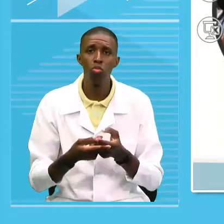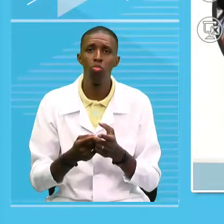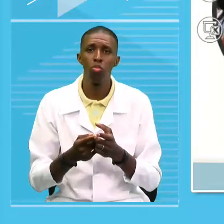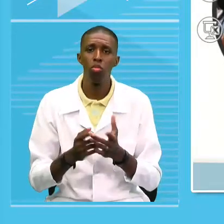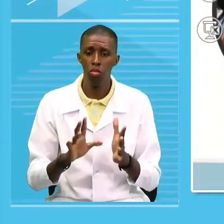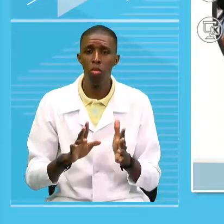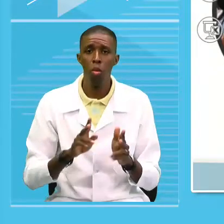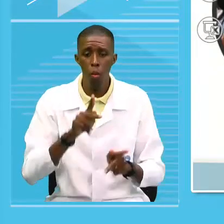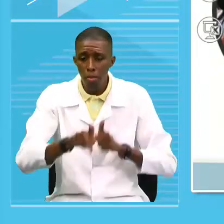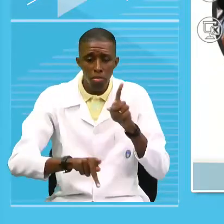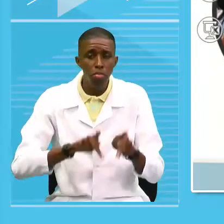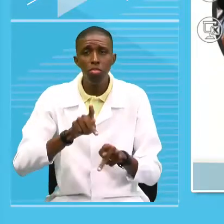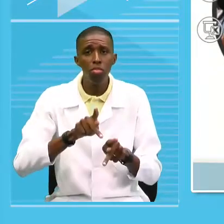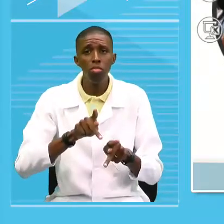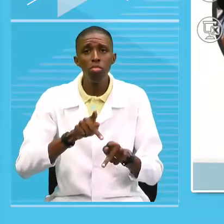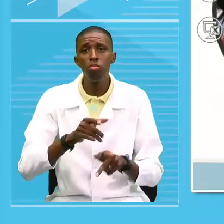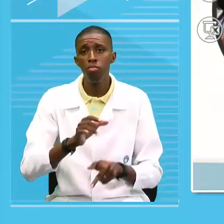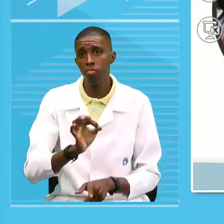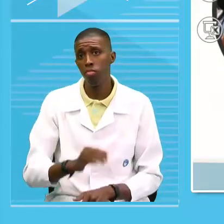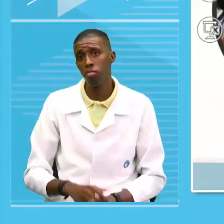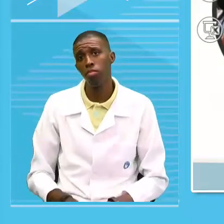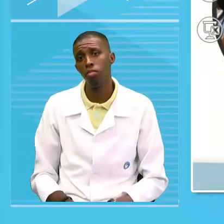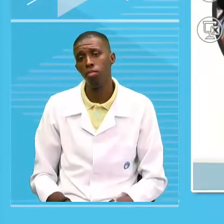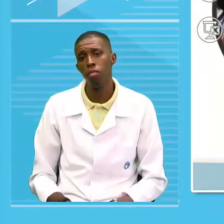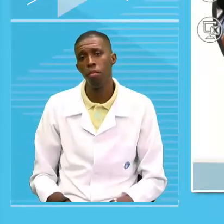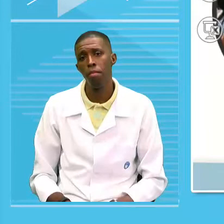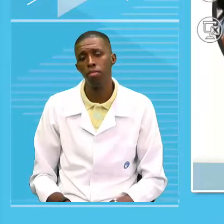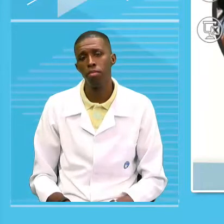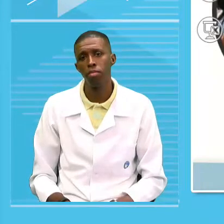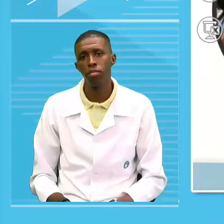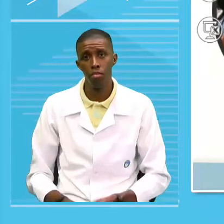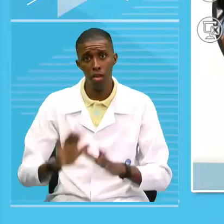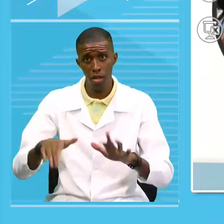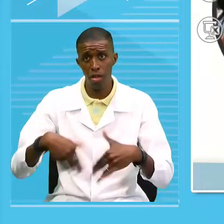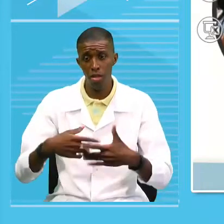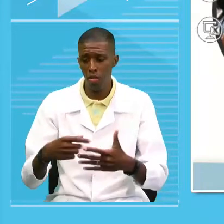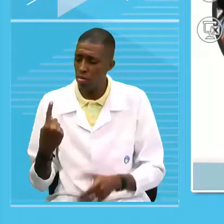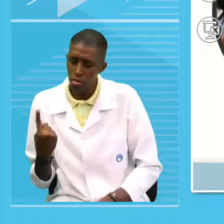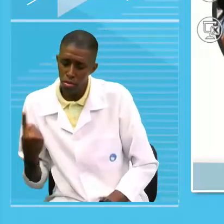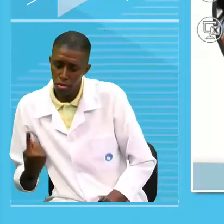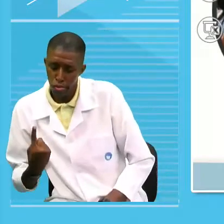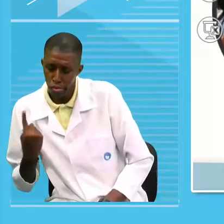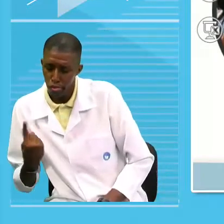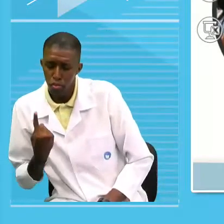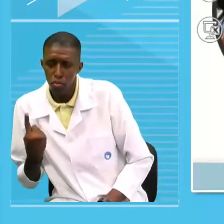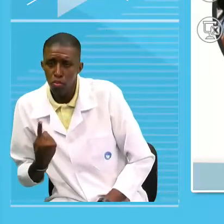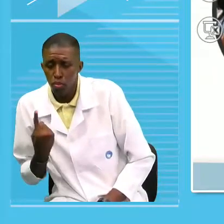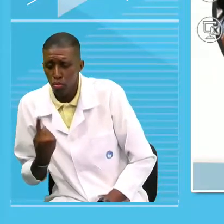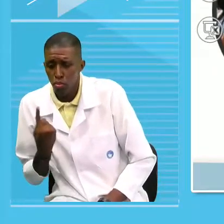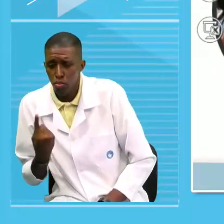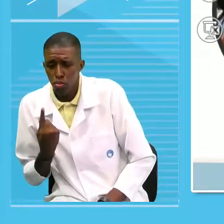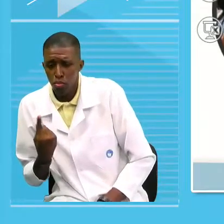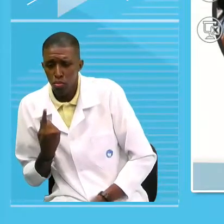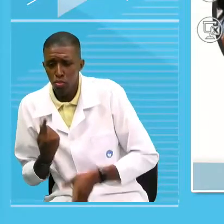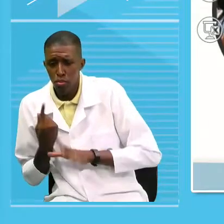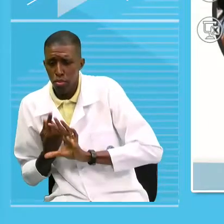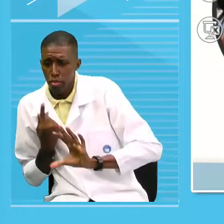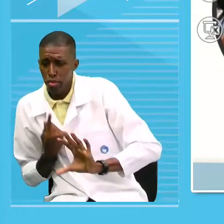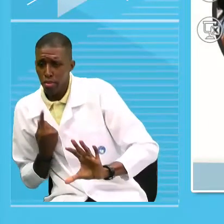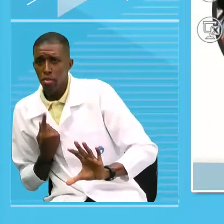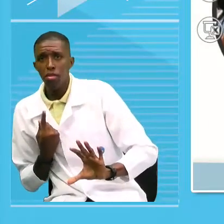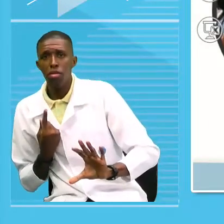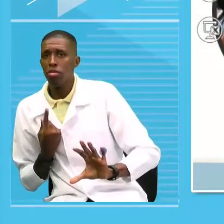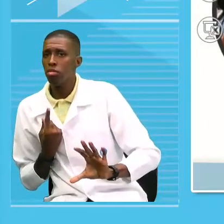e assim gente o tempo inteiro ninguém vive de forma isolada não e a gente aprende isso é também dentro da escola